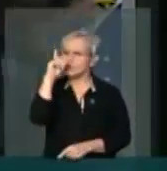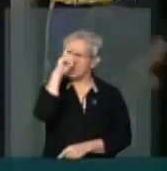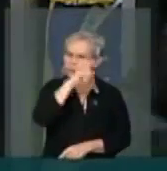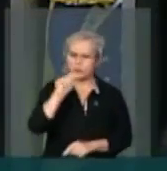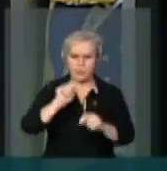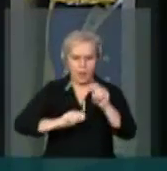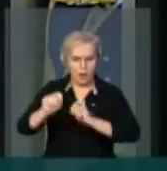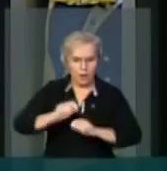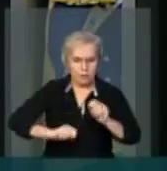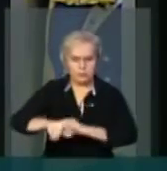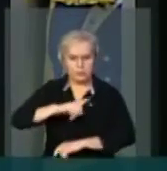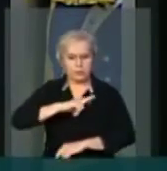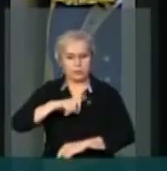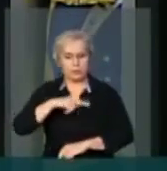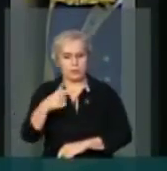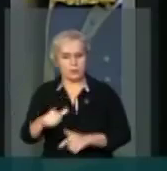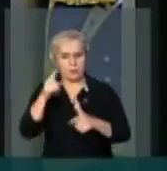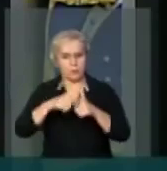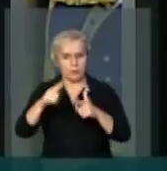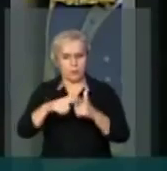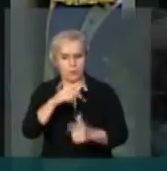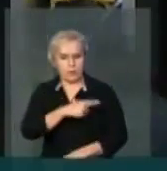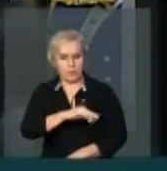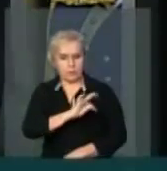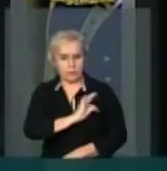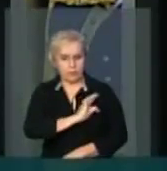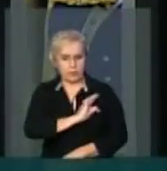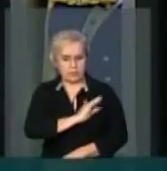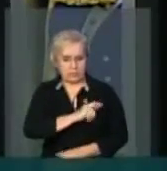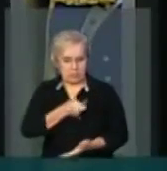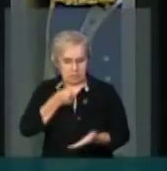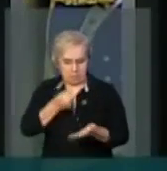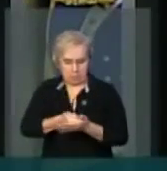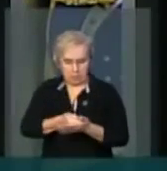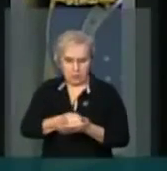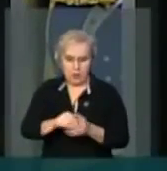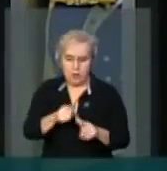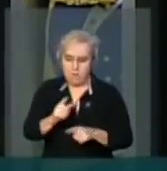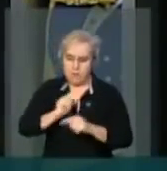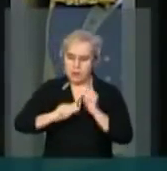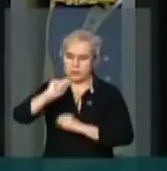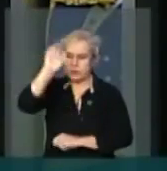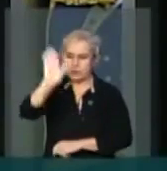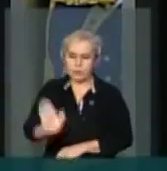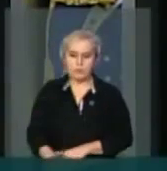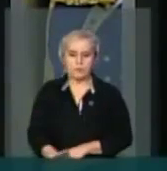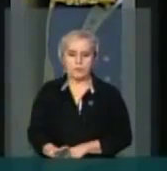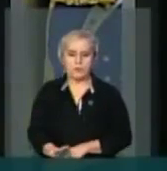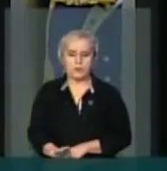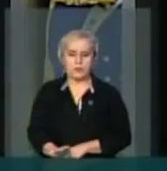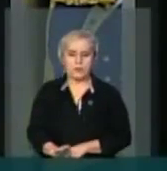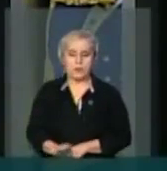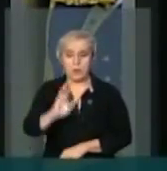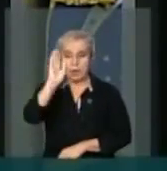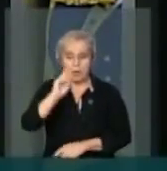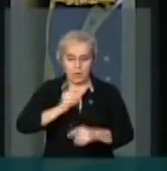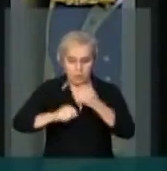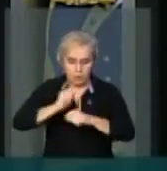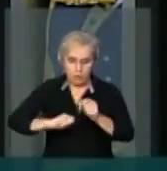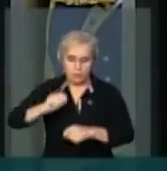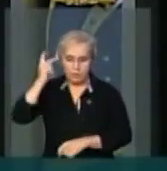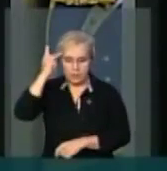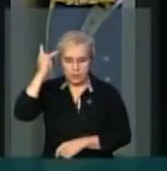economia, causada pelos problemas do PT, afeta a economia de São Paulo também na arrecadação de impostos, ele está reduzindo os